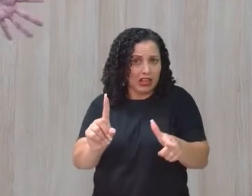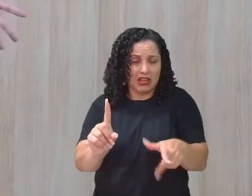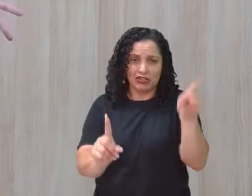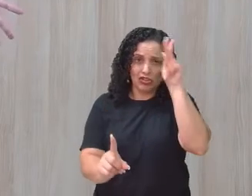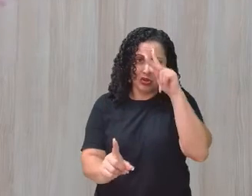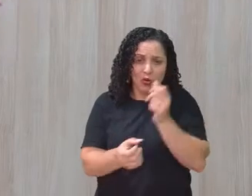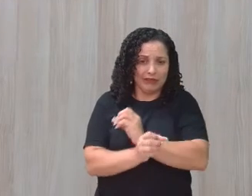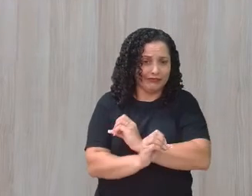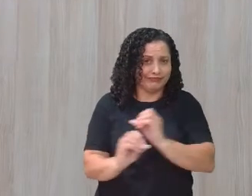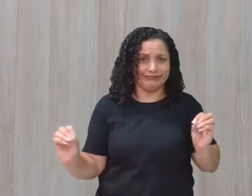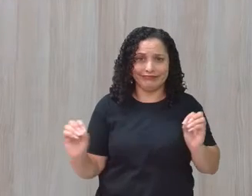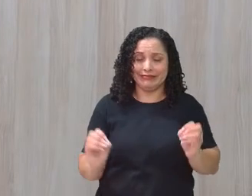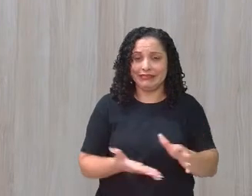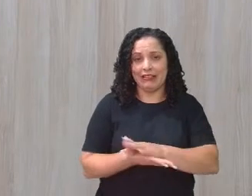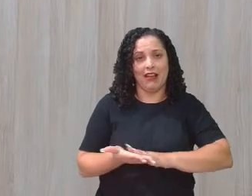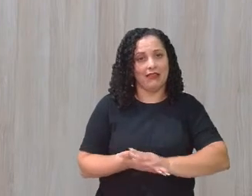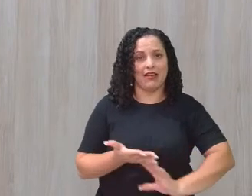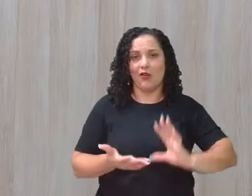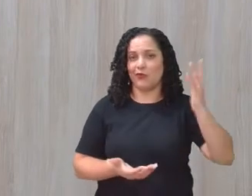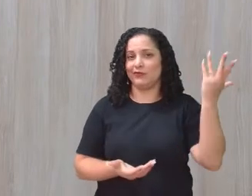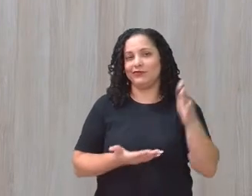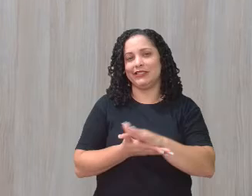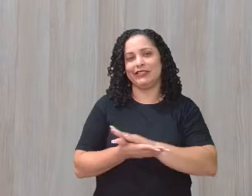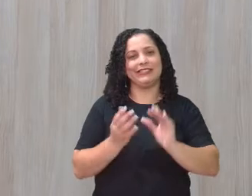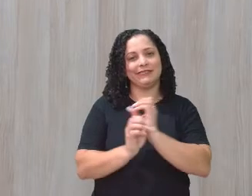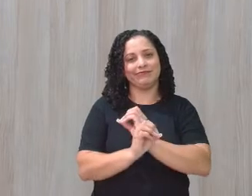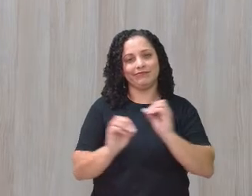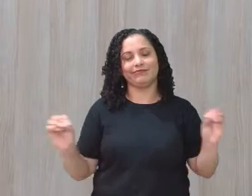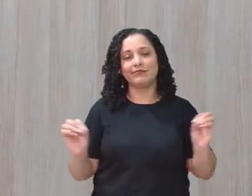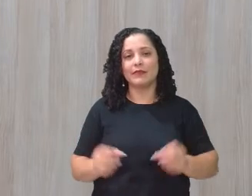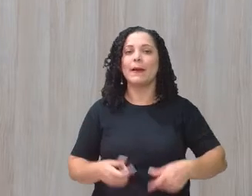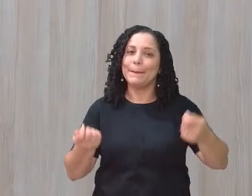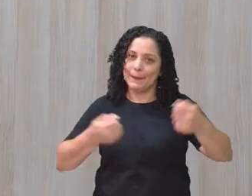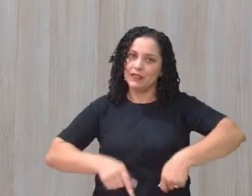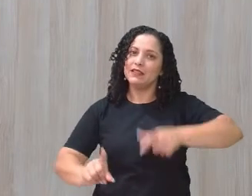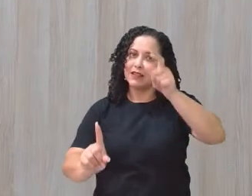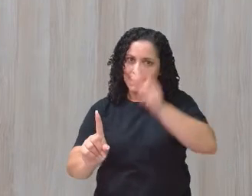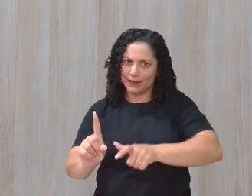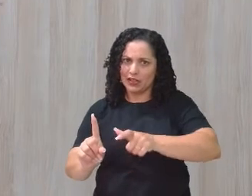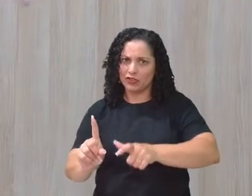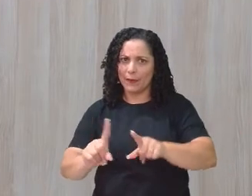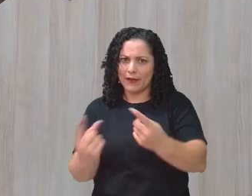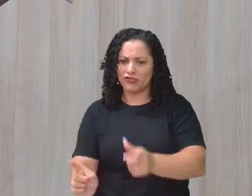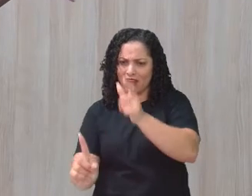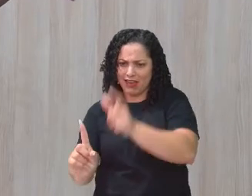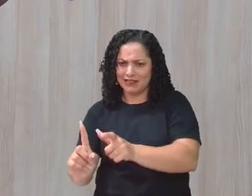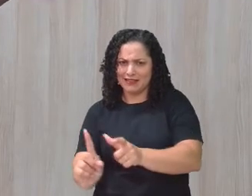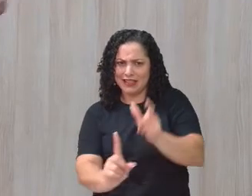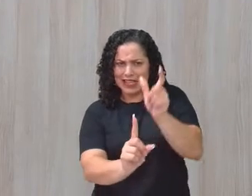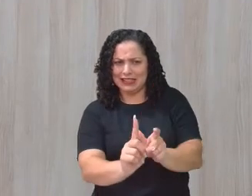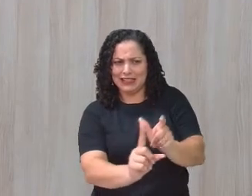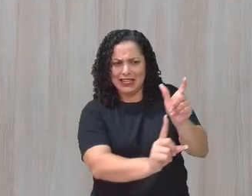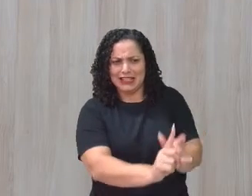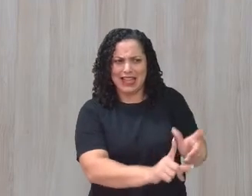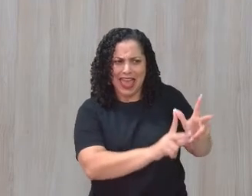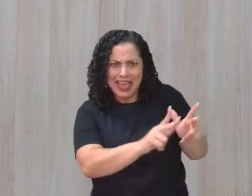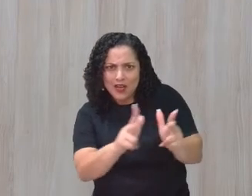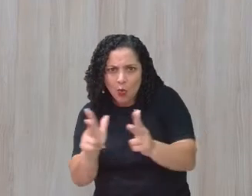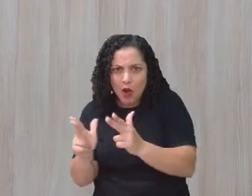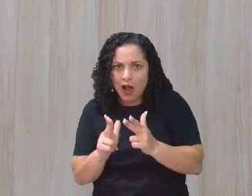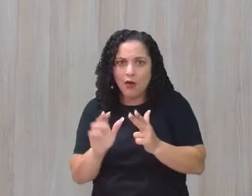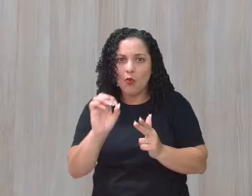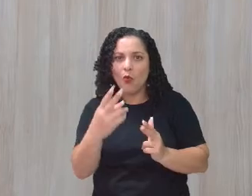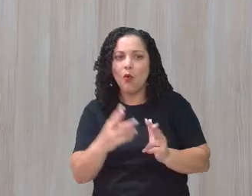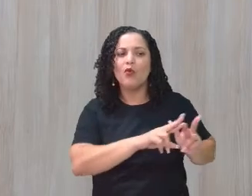história, nada acontece, então a gente precisa dela. E será que todas as personagens são iguais? Será que elas são diferentes? Como é que a gente consegue